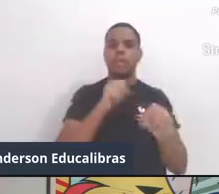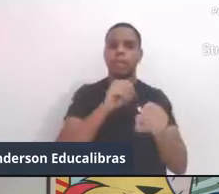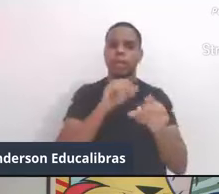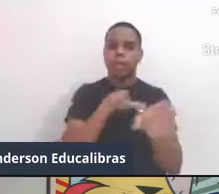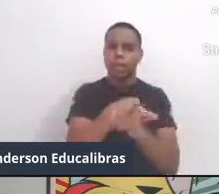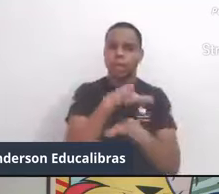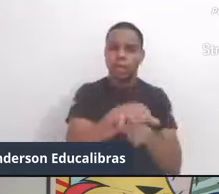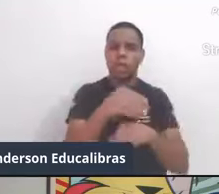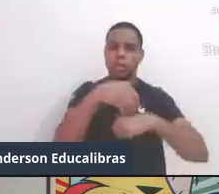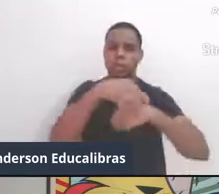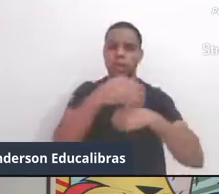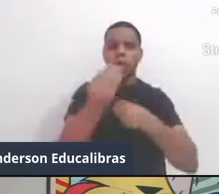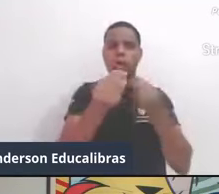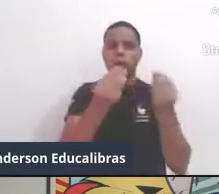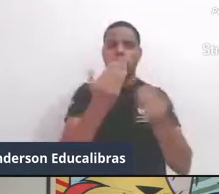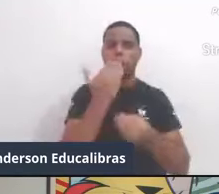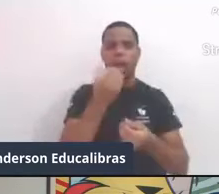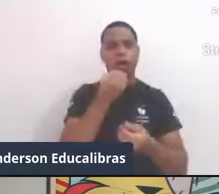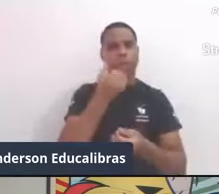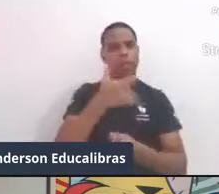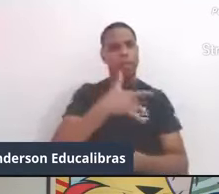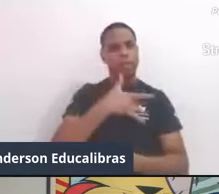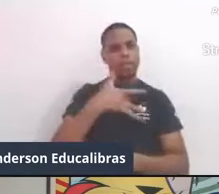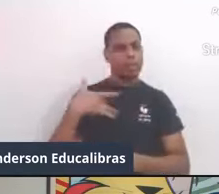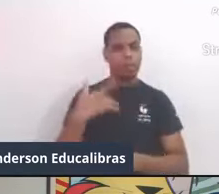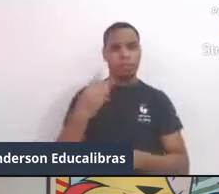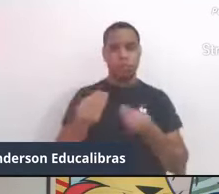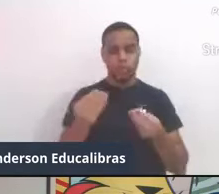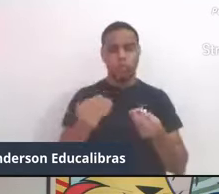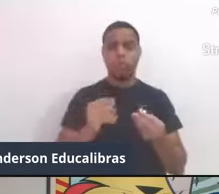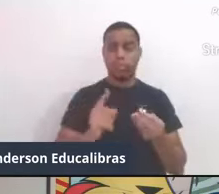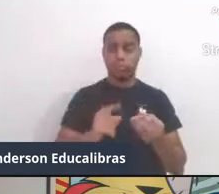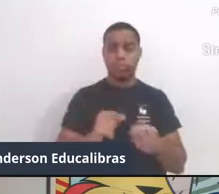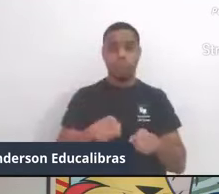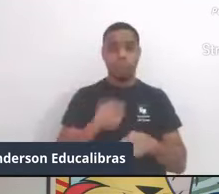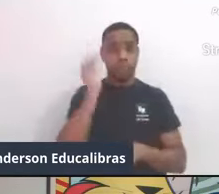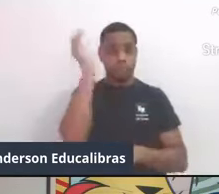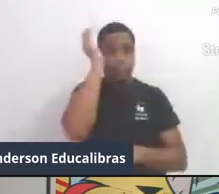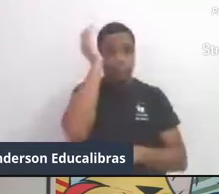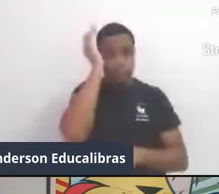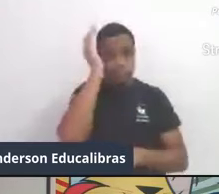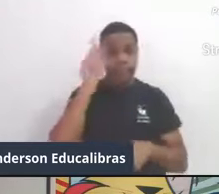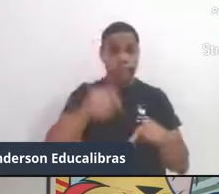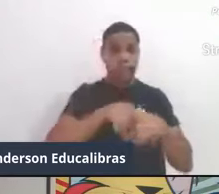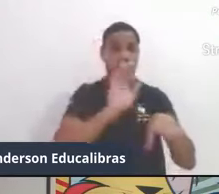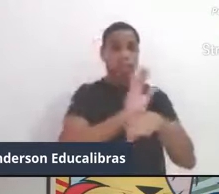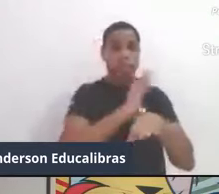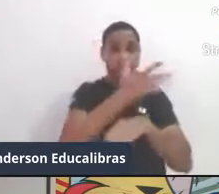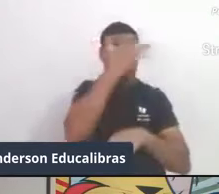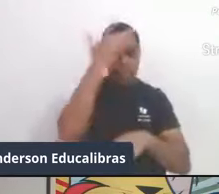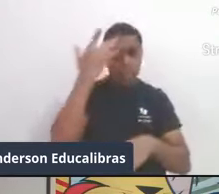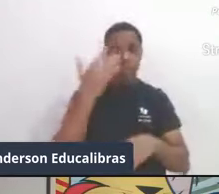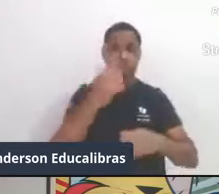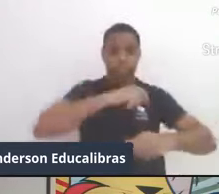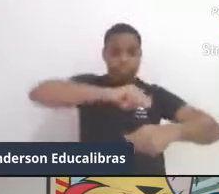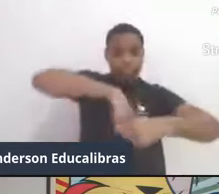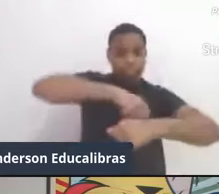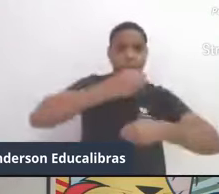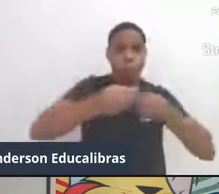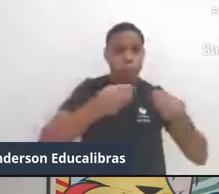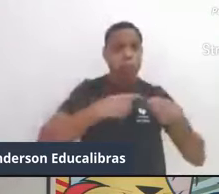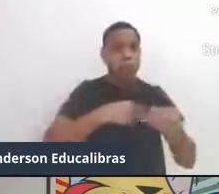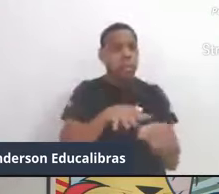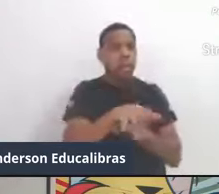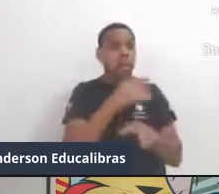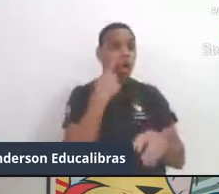também, uma espécie de... com o SESC nas cozinhas das pessoas para oferecer algum tipo de